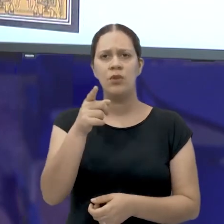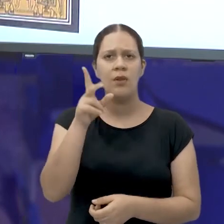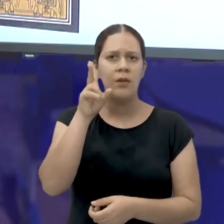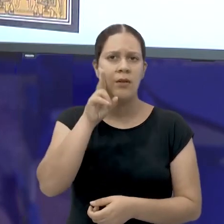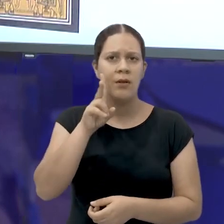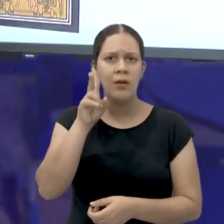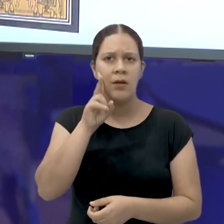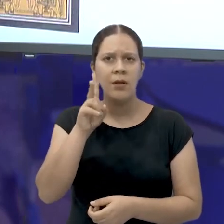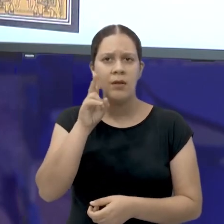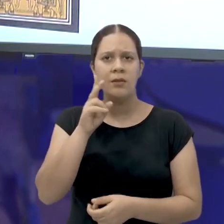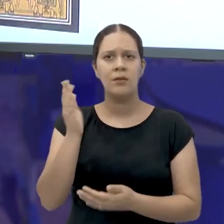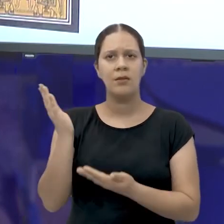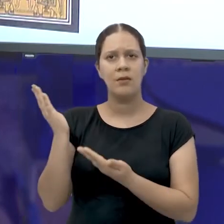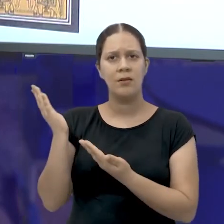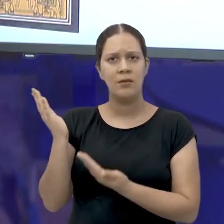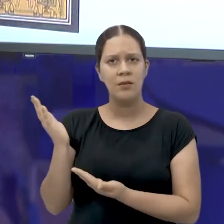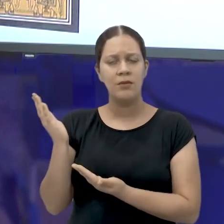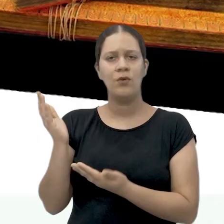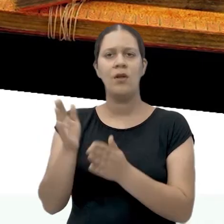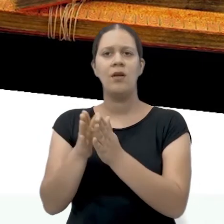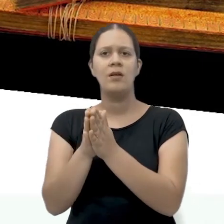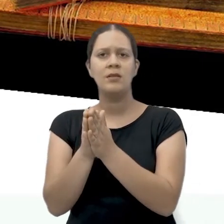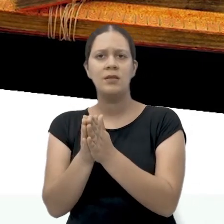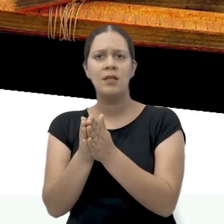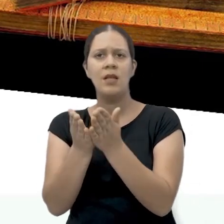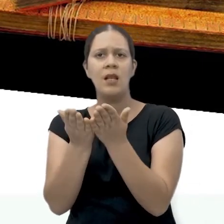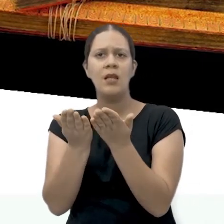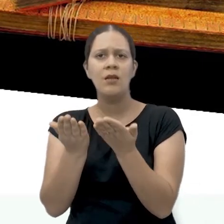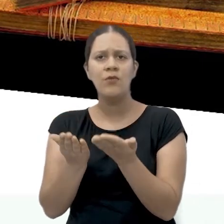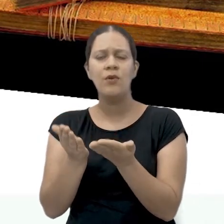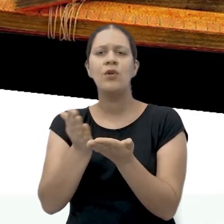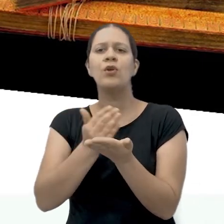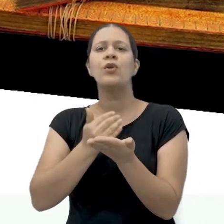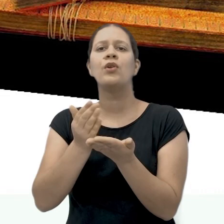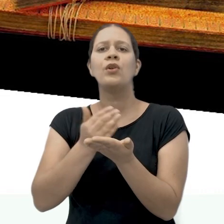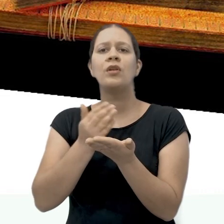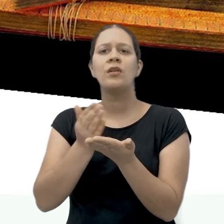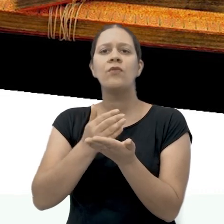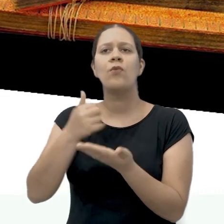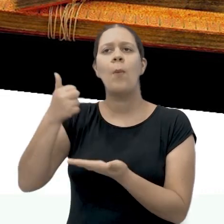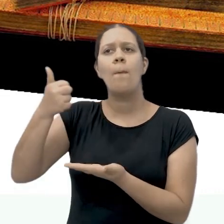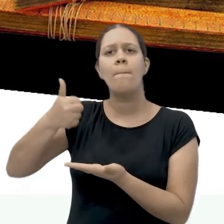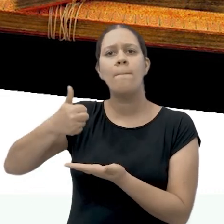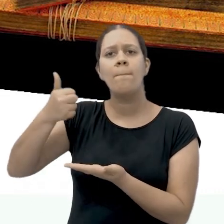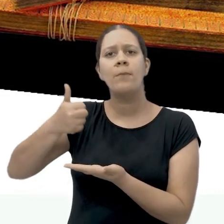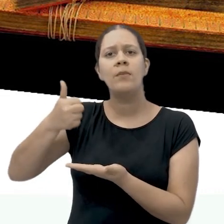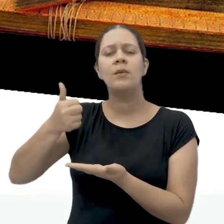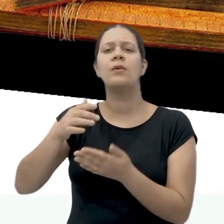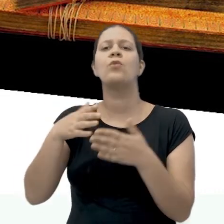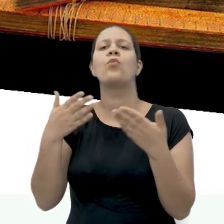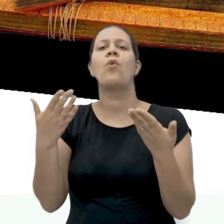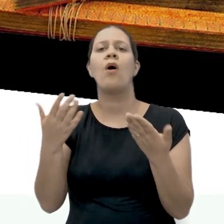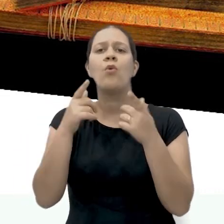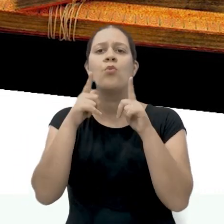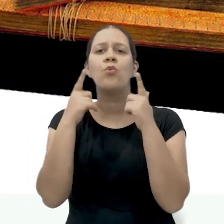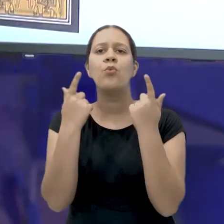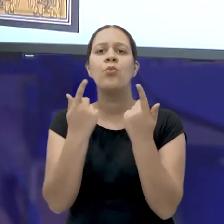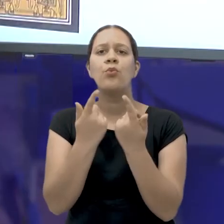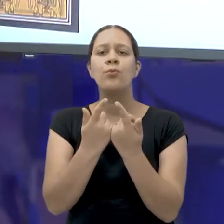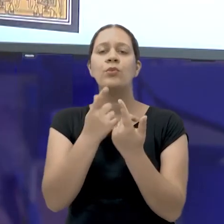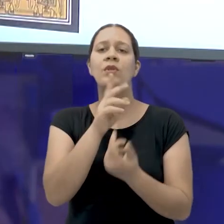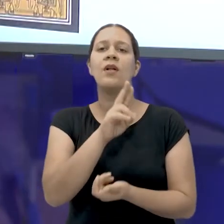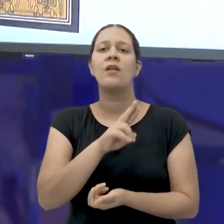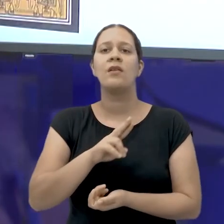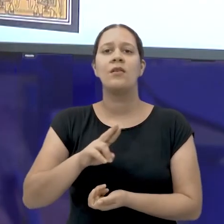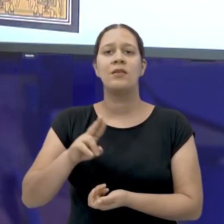recorda essa imagem, este livro aqui? Que livro sagrado é esse? Para qual grupo de religiosos? Pois